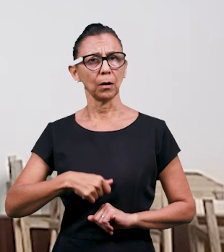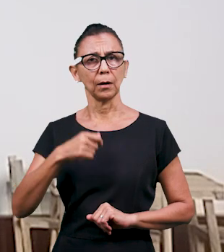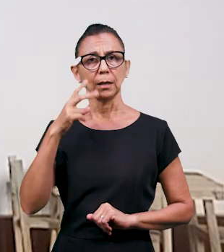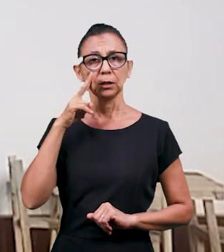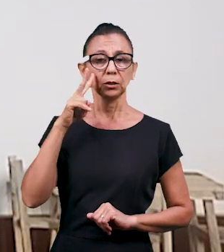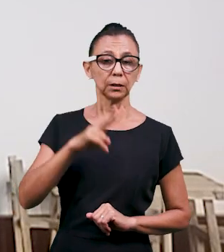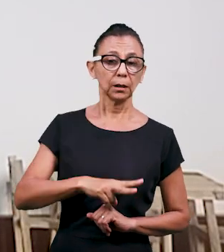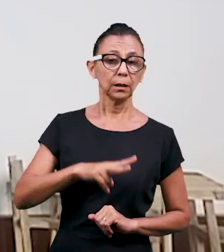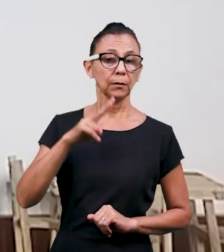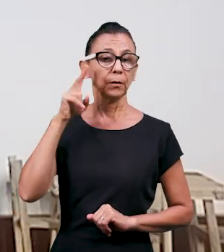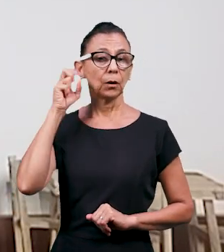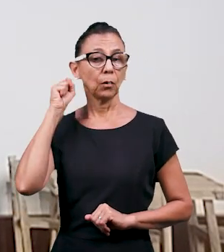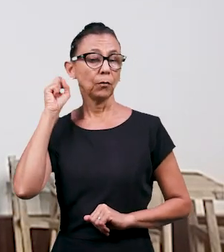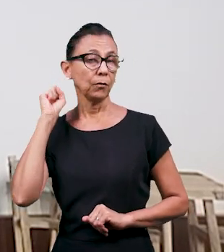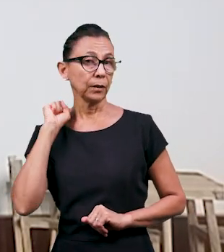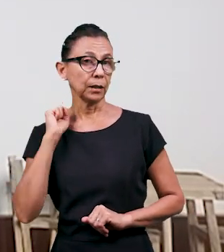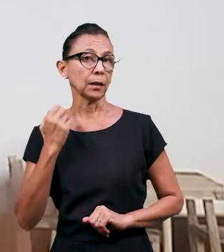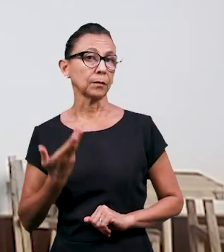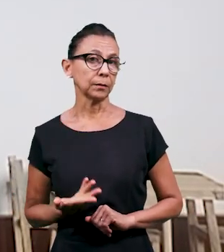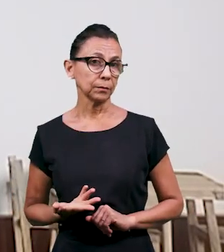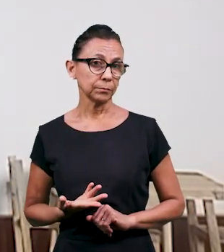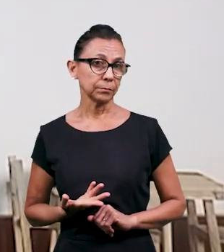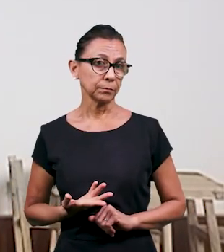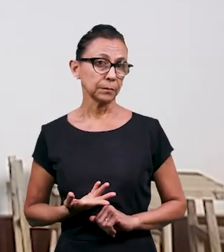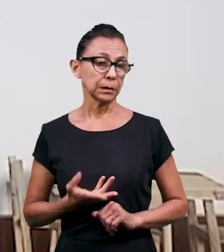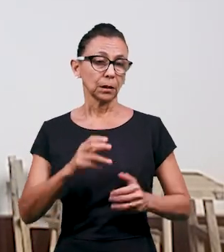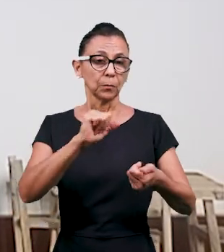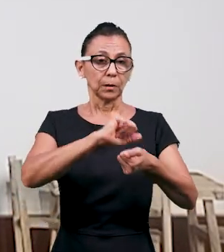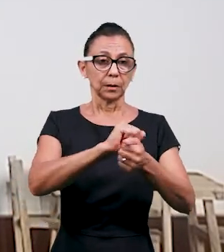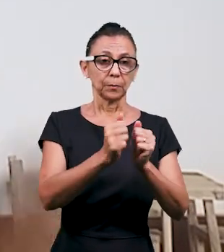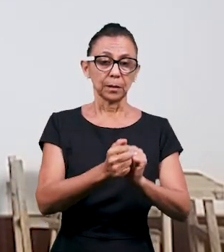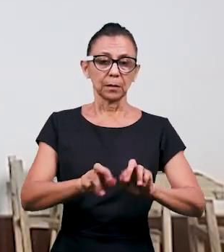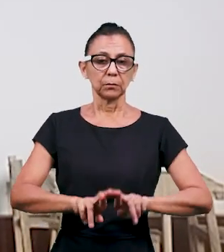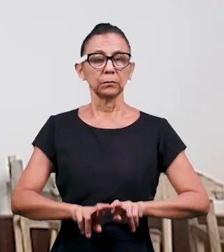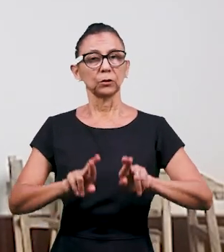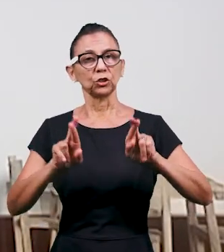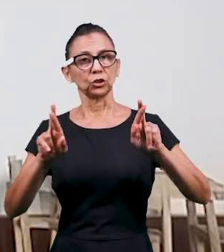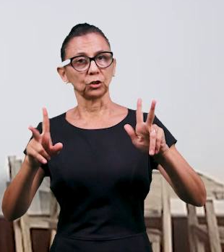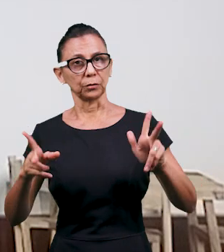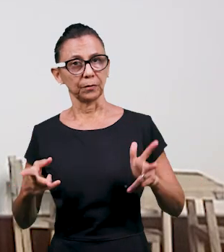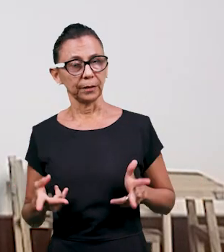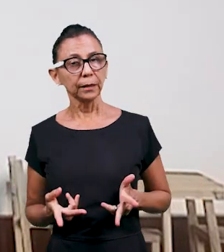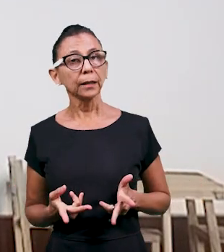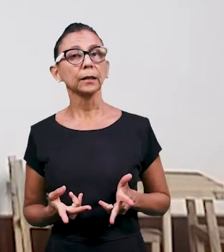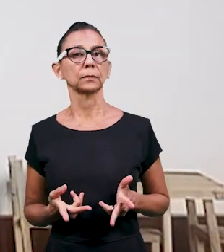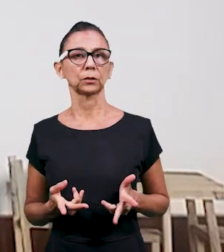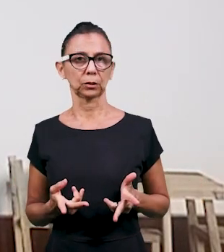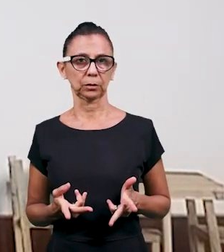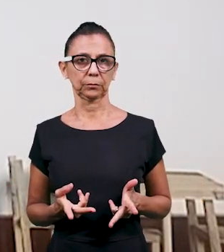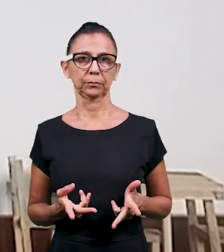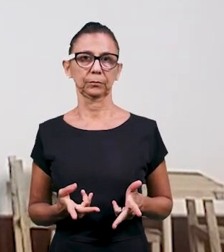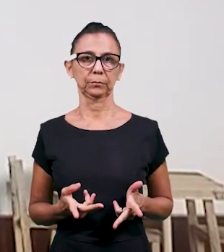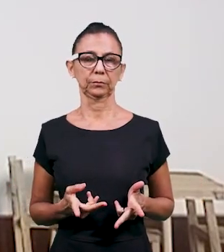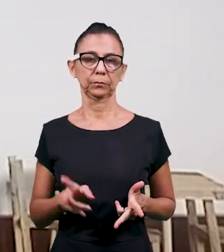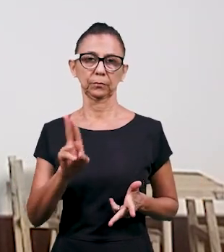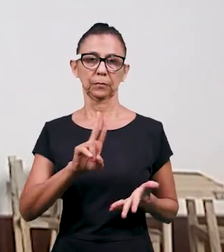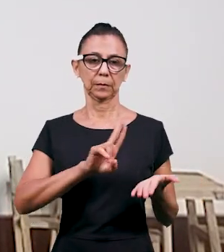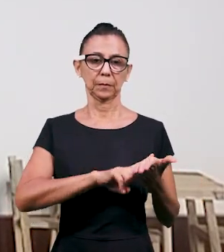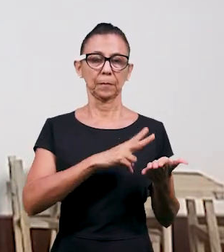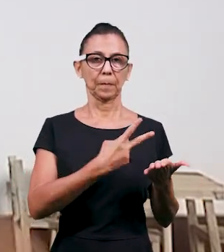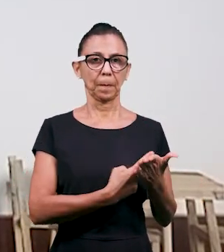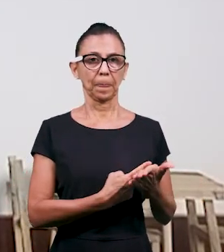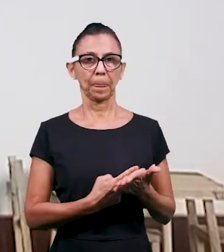atender a Raquel, nós precisamos só adaptar a informação. Então, traduzir para que essa informação chegue na língua que ela